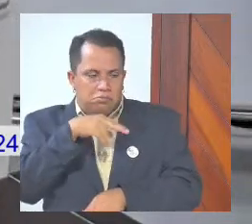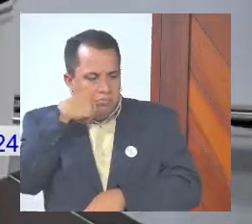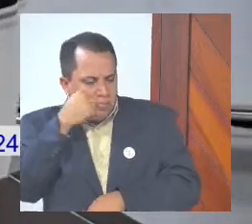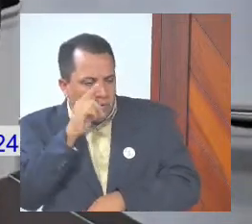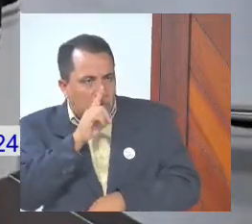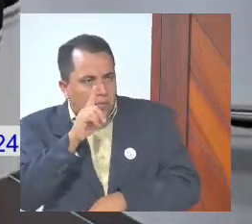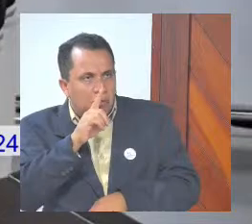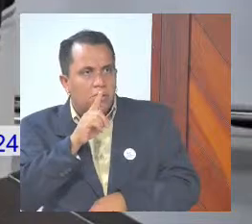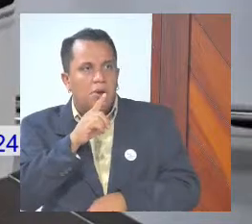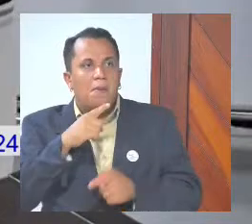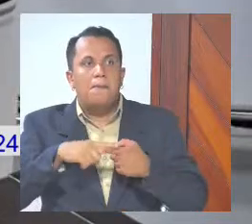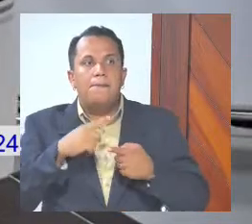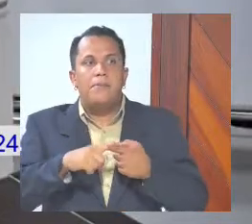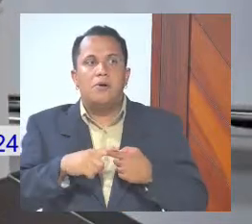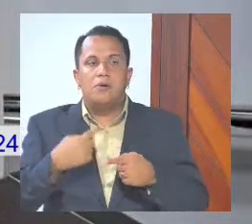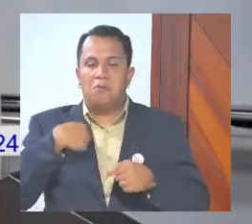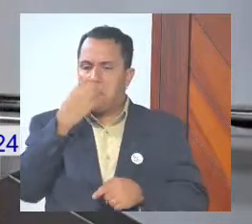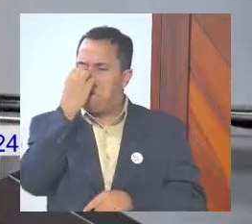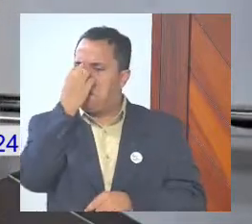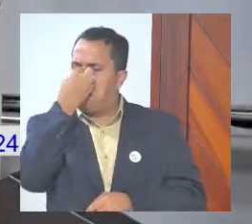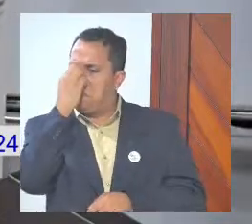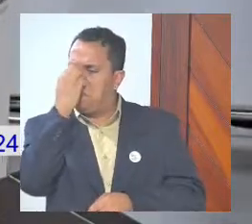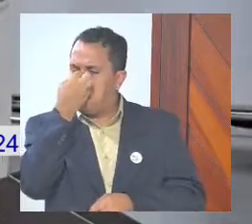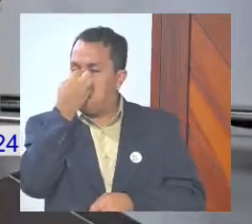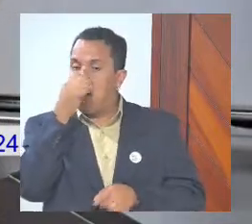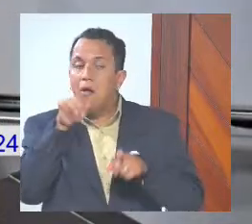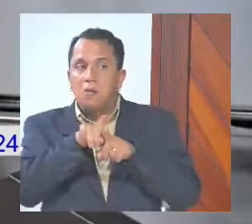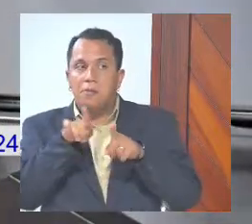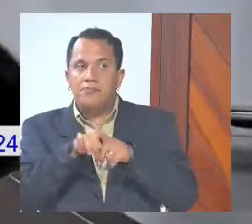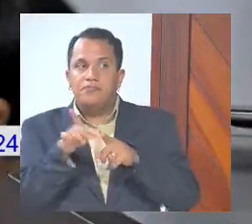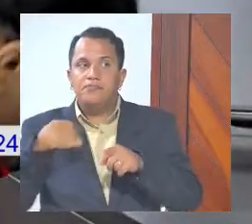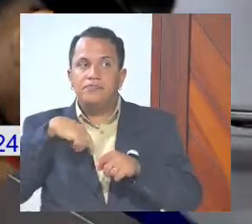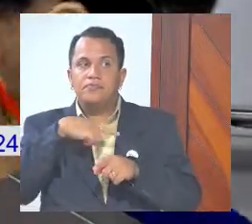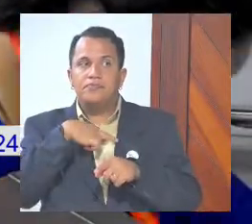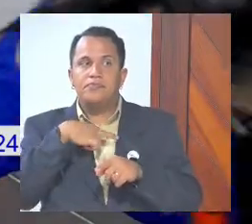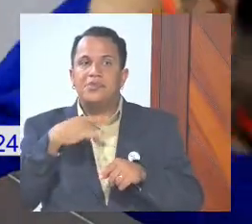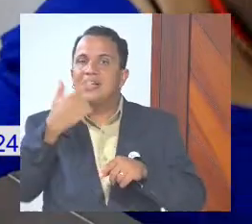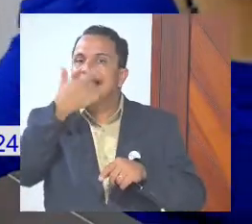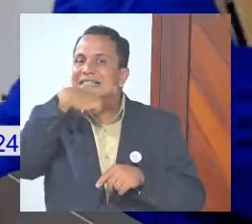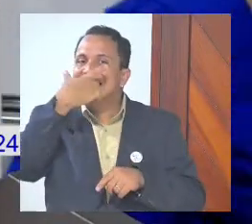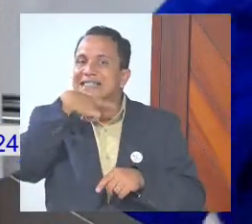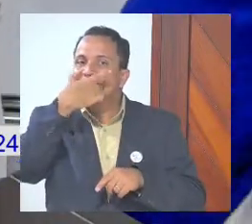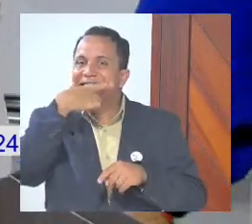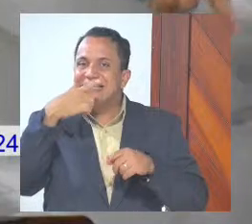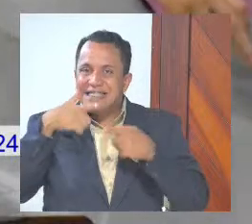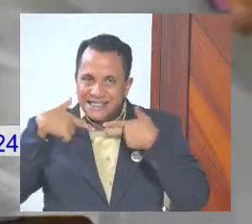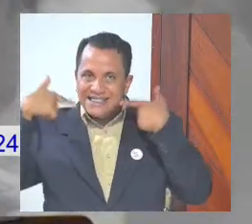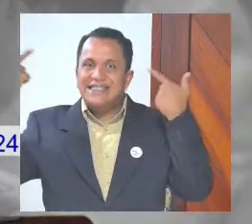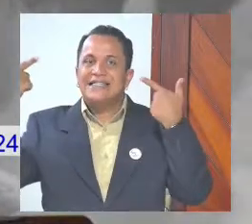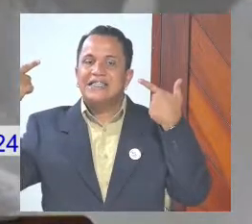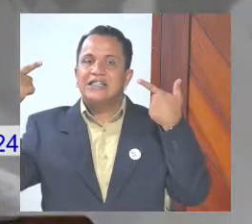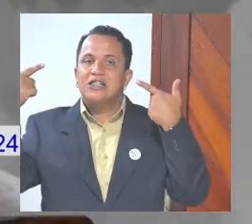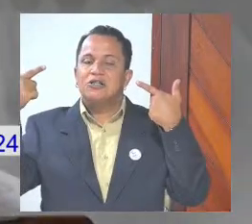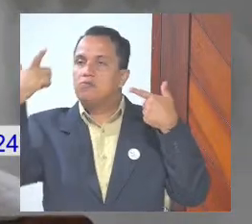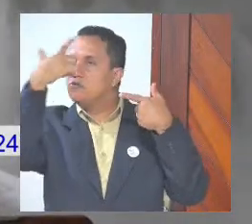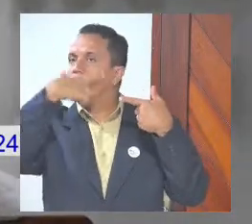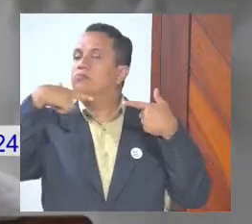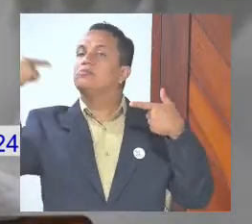disso. Pois, se somos palhaços, é porque o nosso riso está estampado no